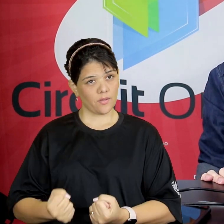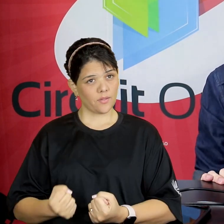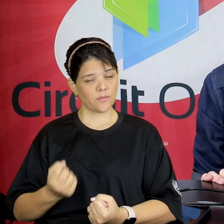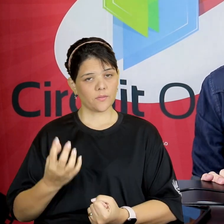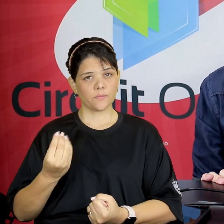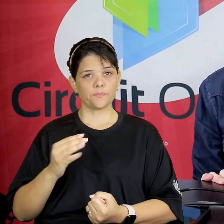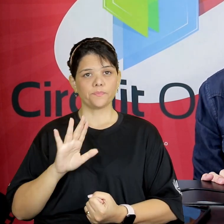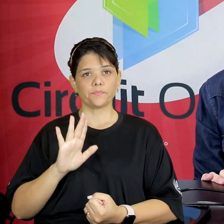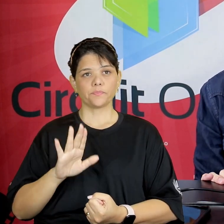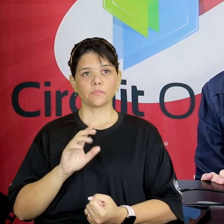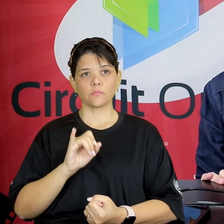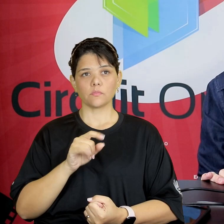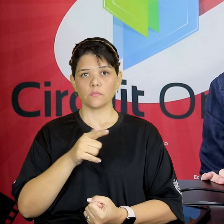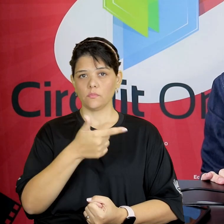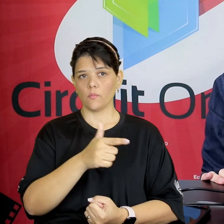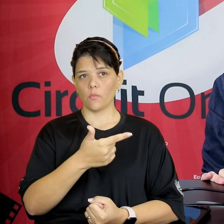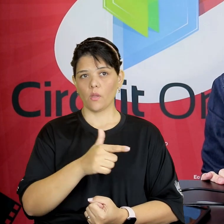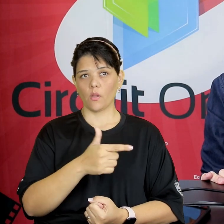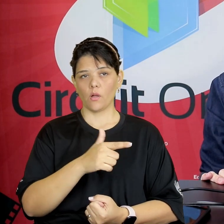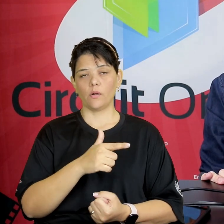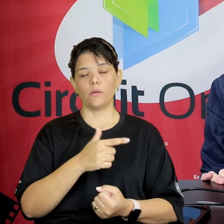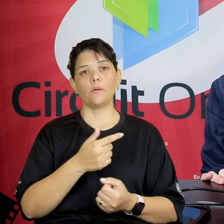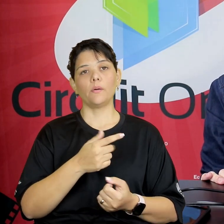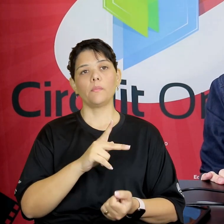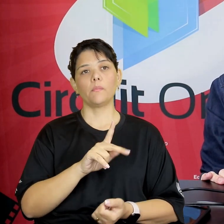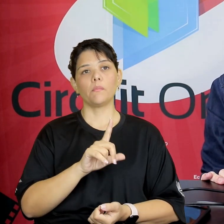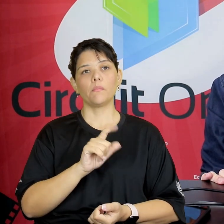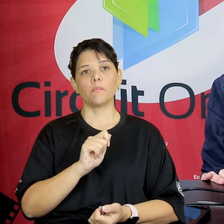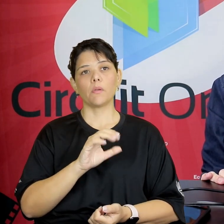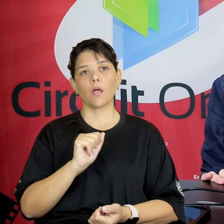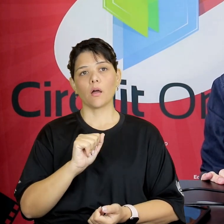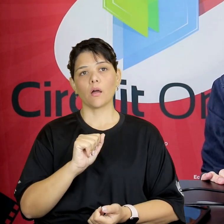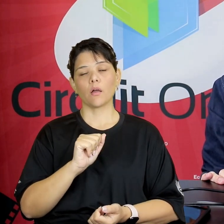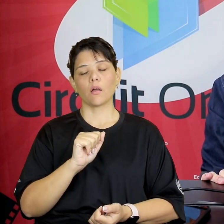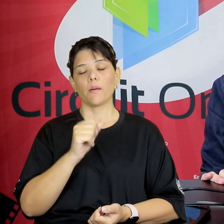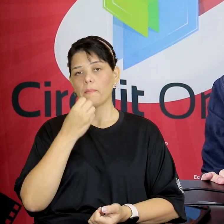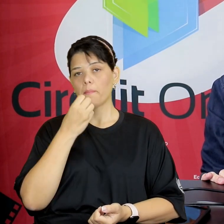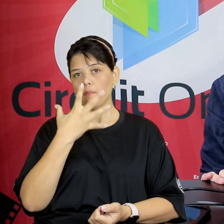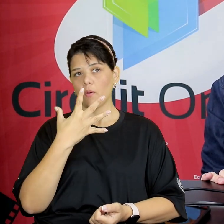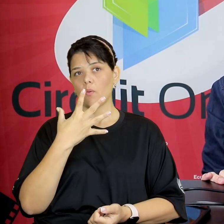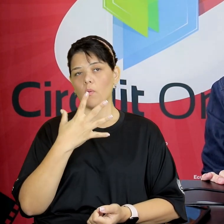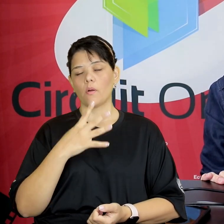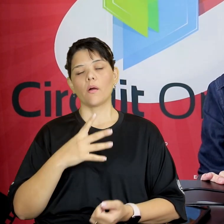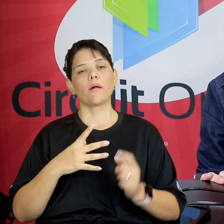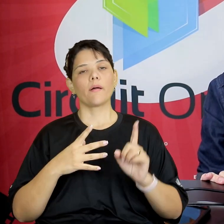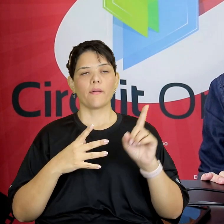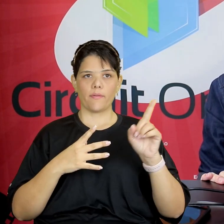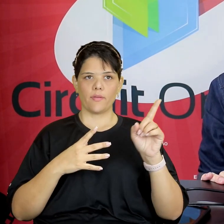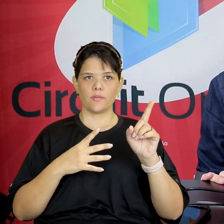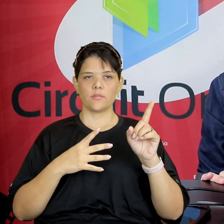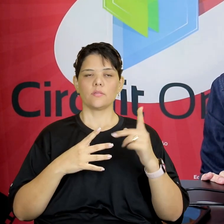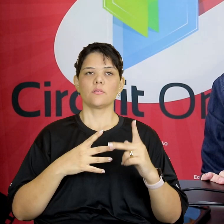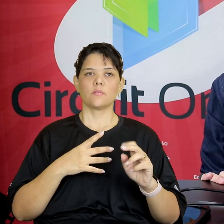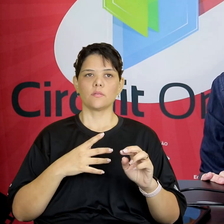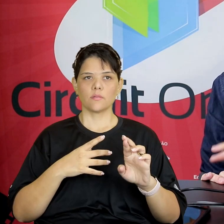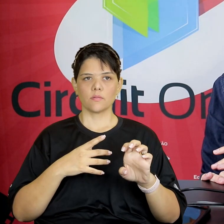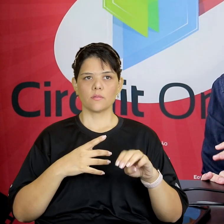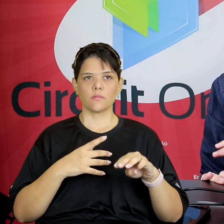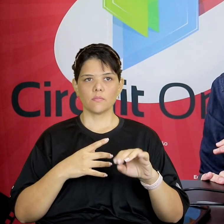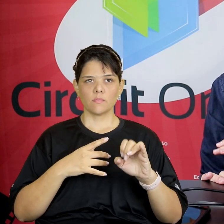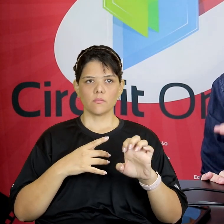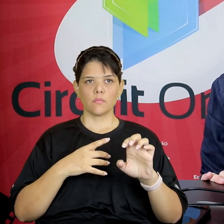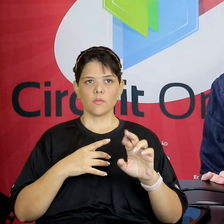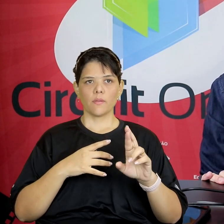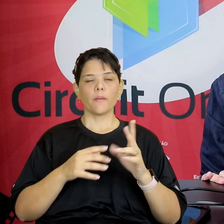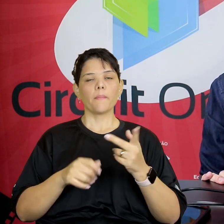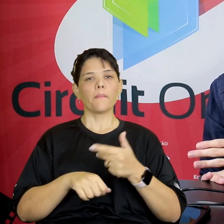tem um processamento bom e uma placa de vídeo boa, o Premiere vai rodar melhor. Por quê? Porque ele depende 100% da sua memória